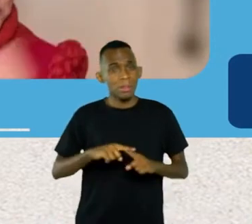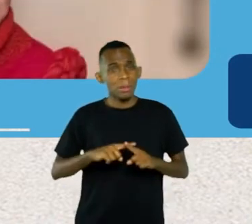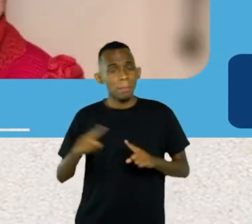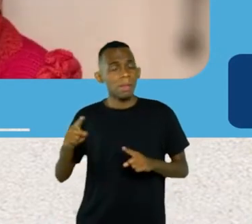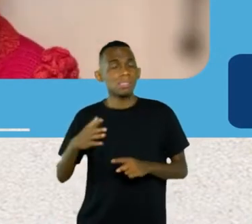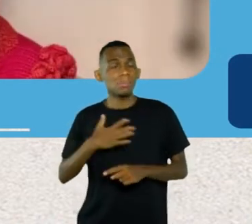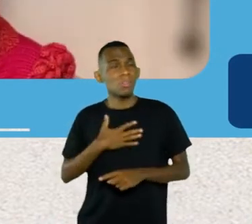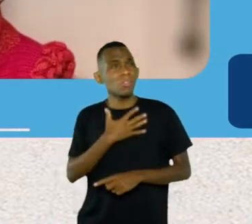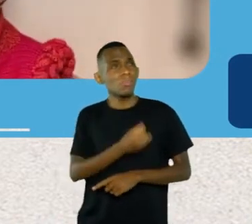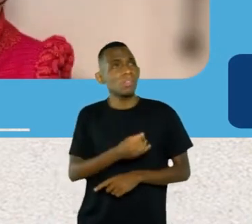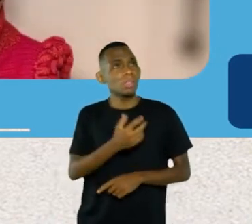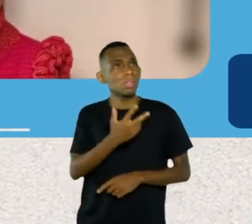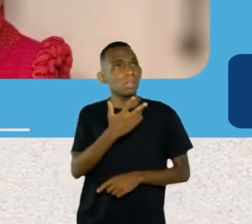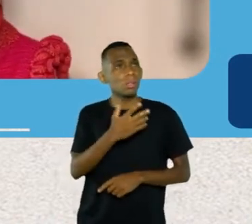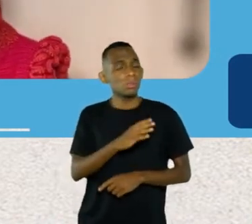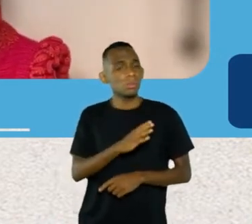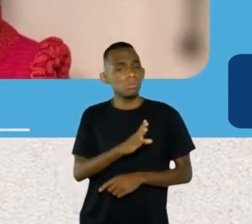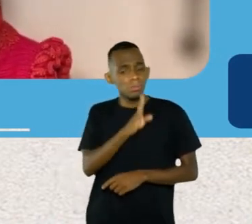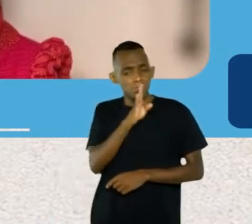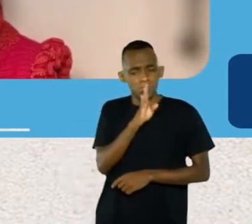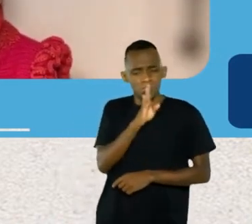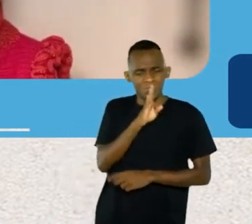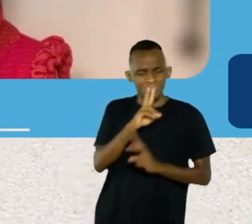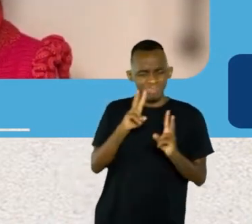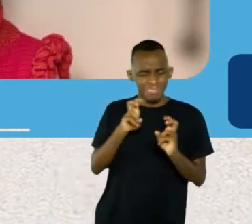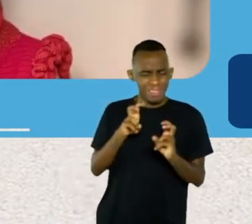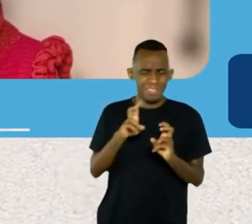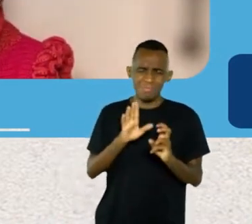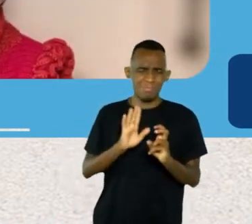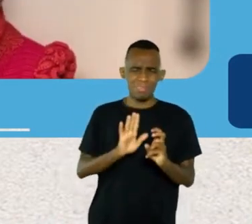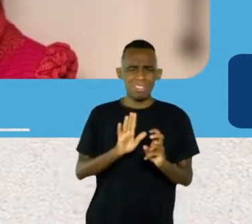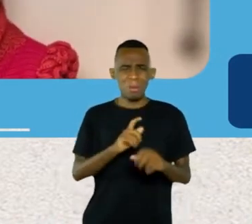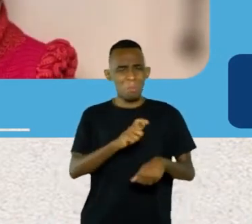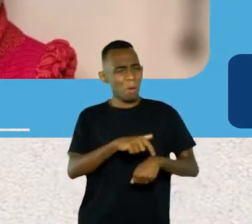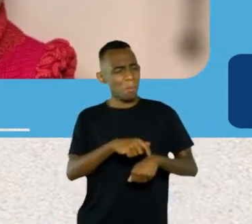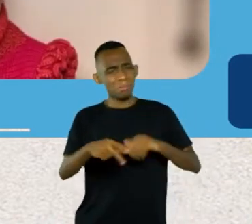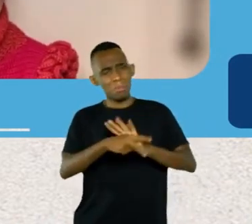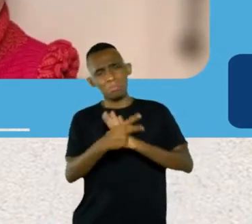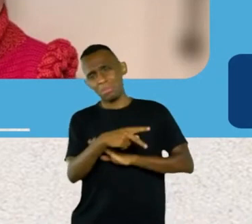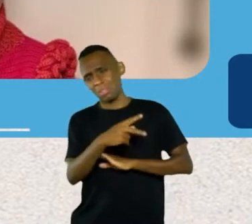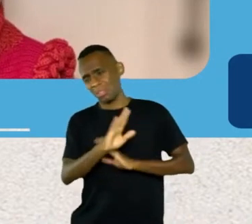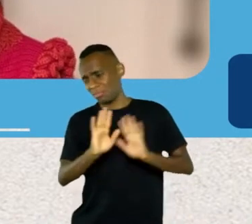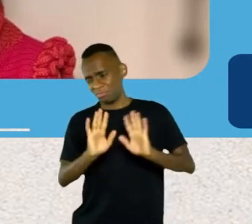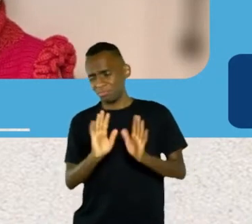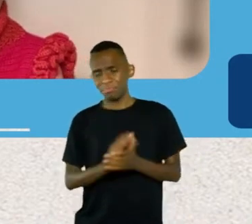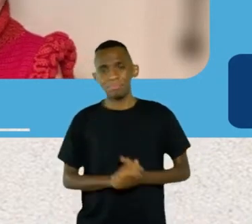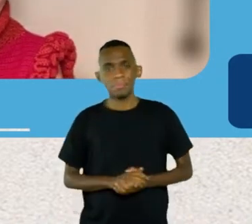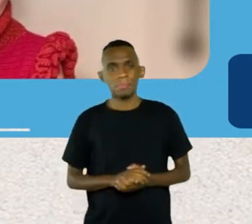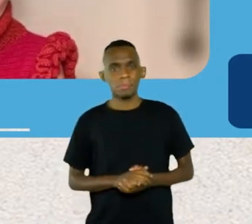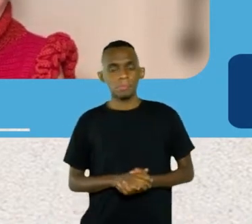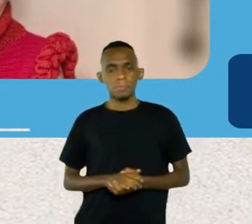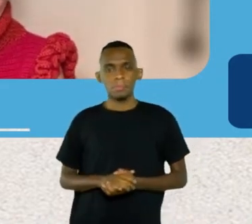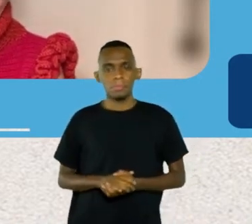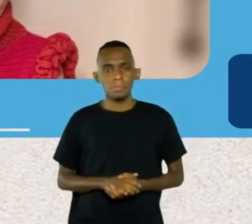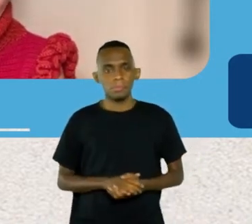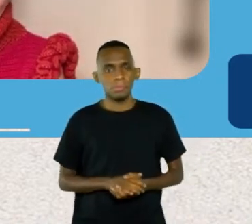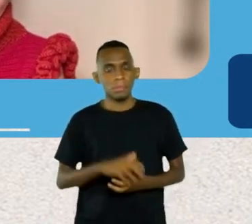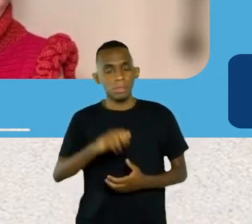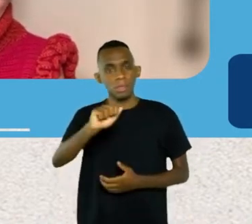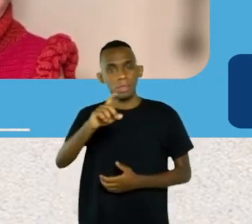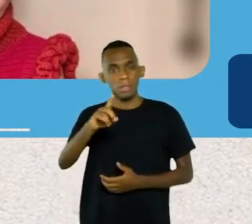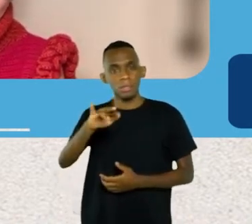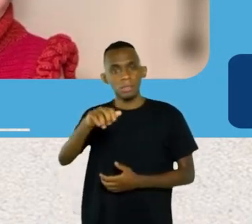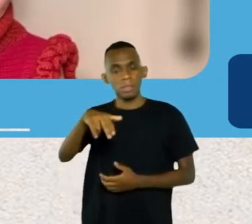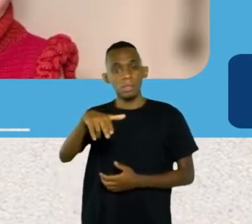sabe? Ele é muito reservado, assim. no Aí, tempo dele descobri com o mesmo. tempo, né? É. A Adriana Belo está aqui.